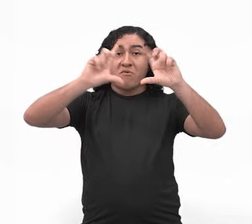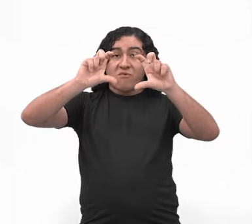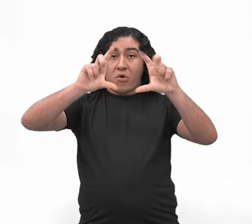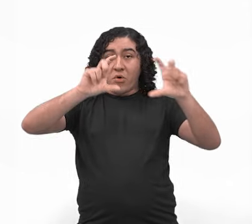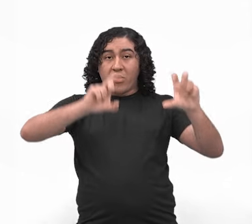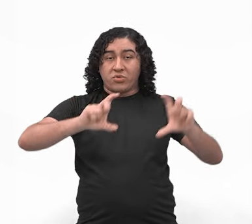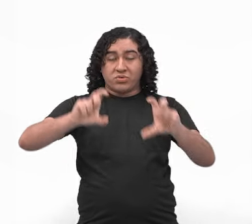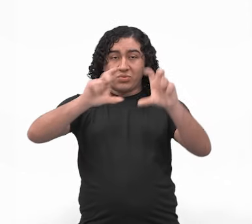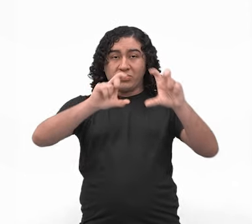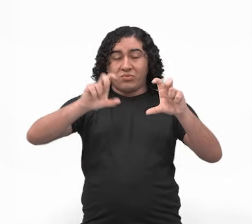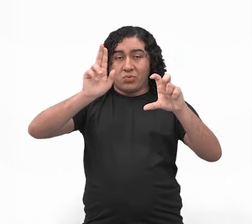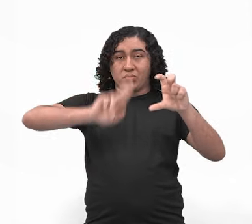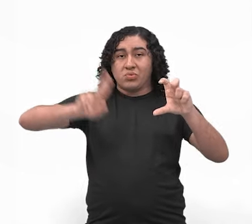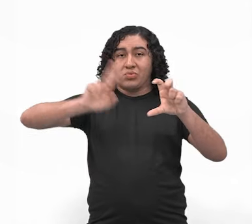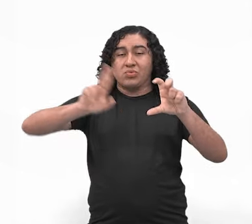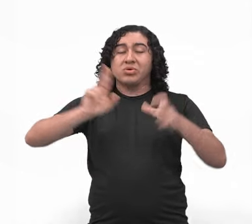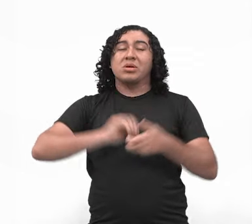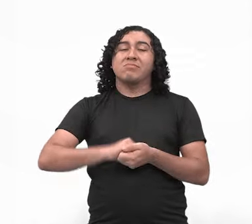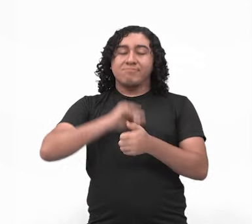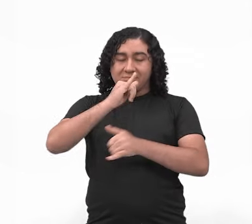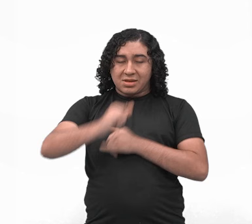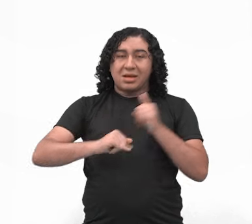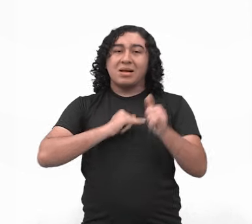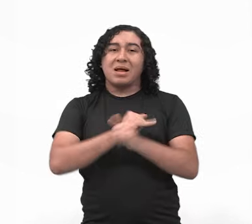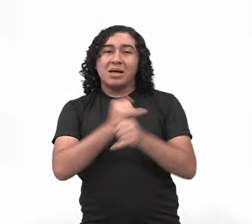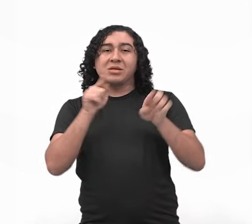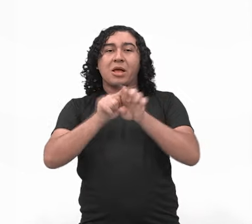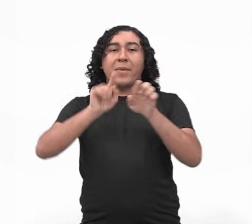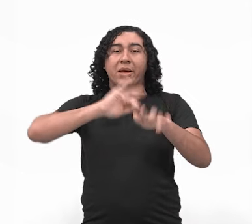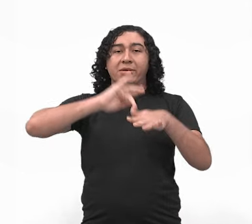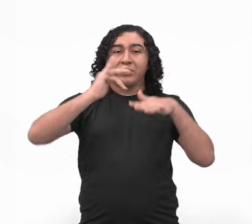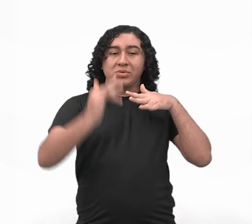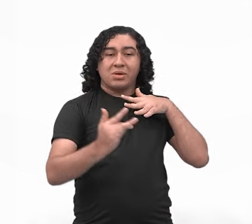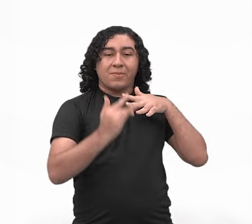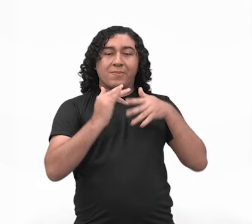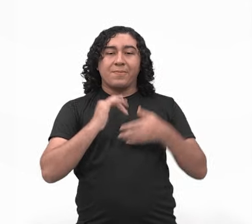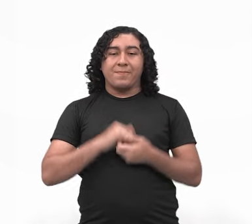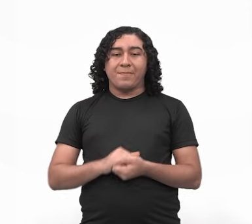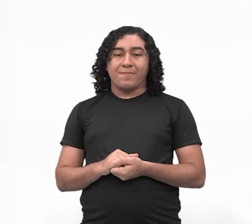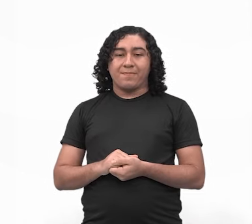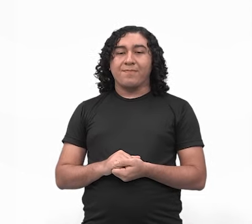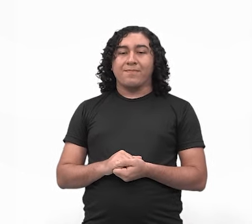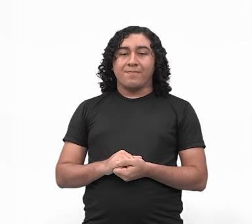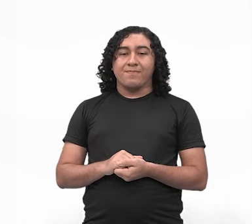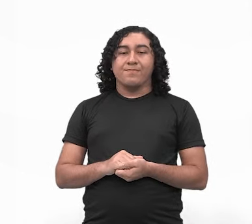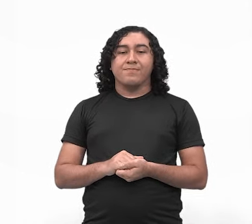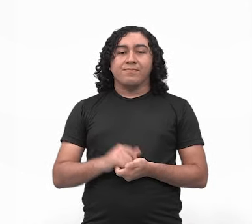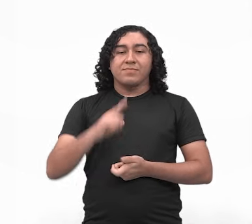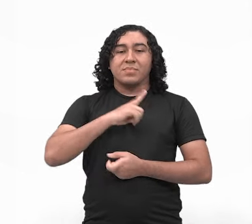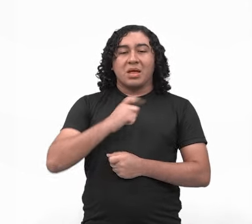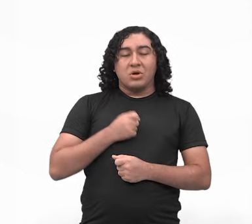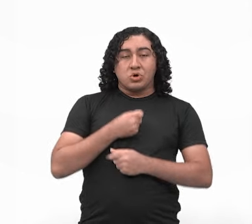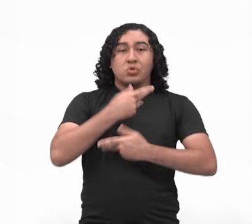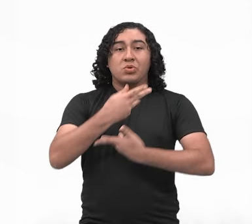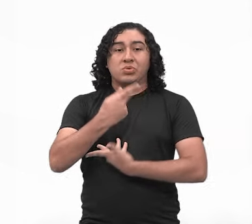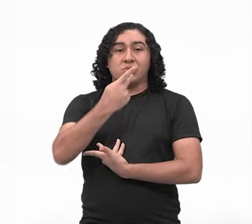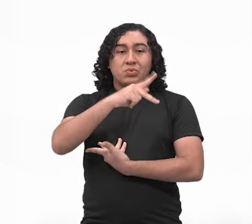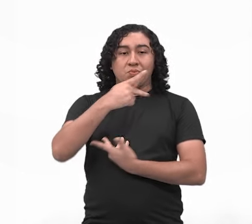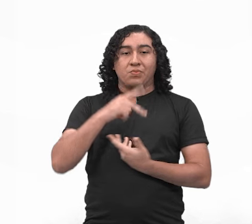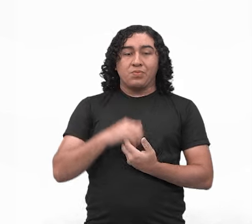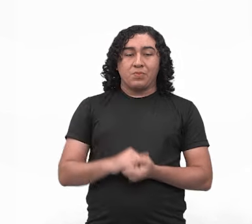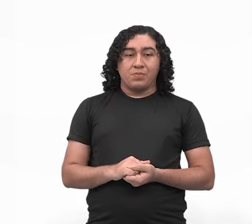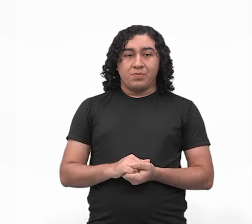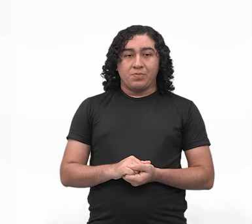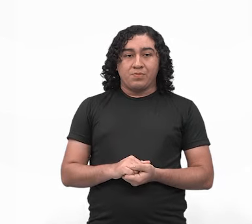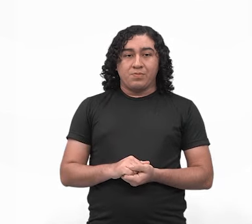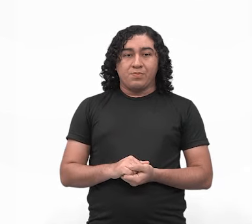fotografia, utilizando o quê? A internet, as redes sociais, cria sua performance. E aí nós temos a